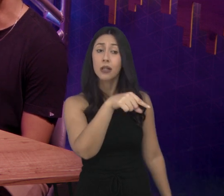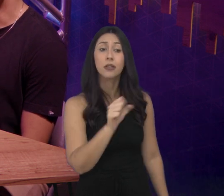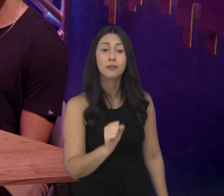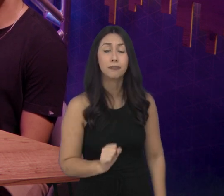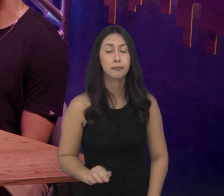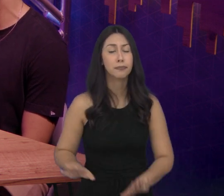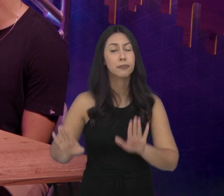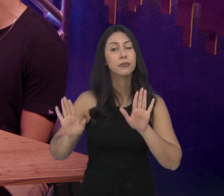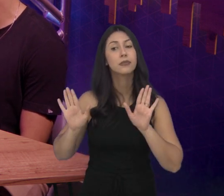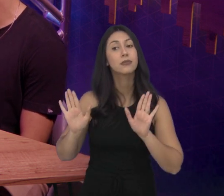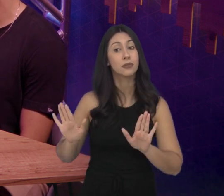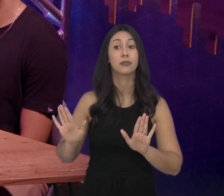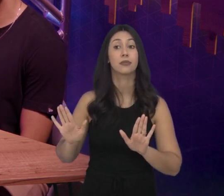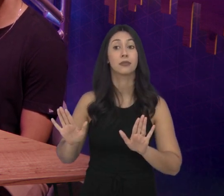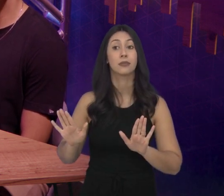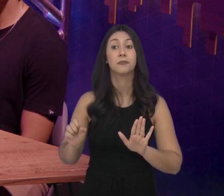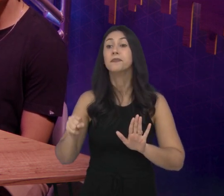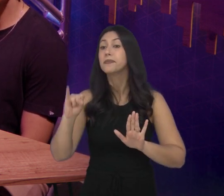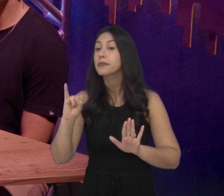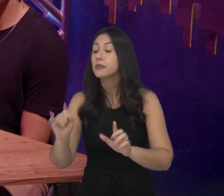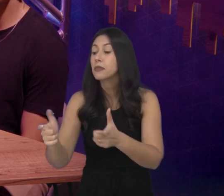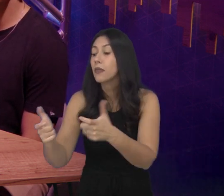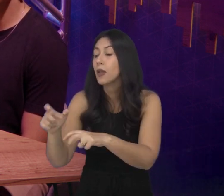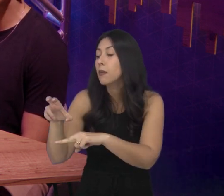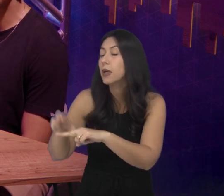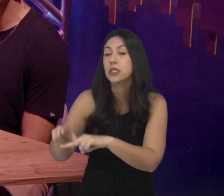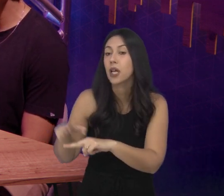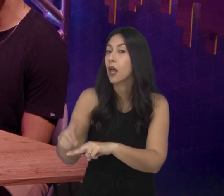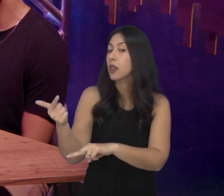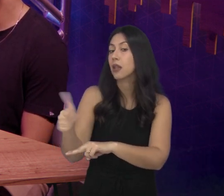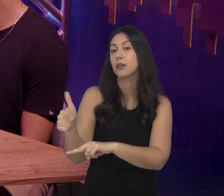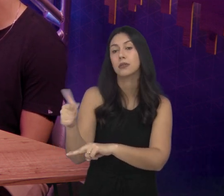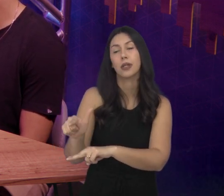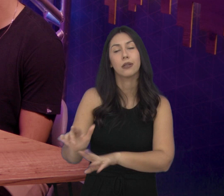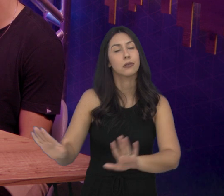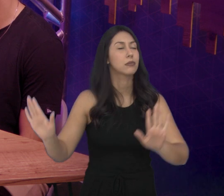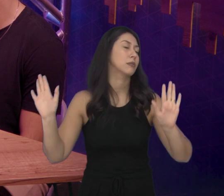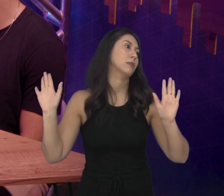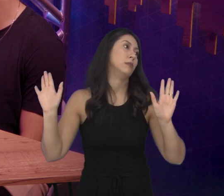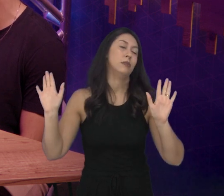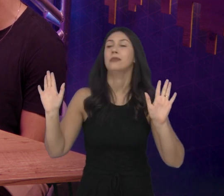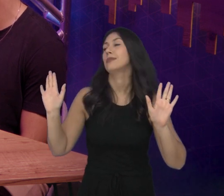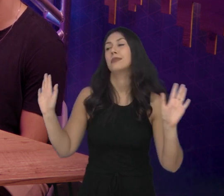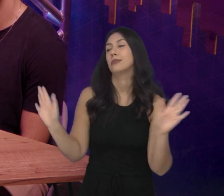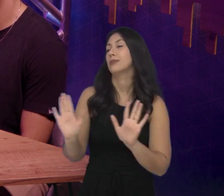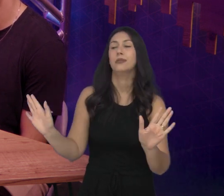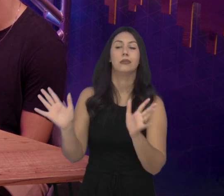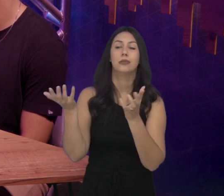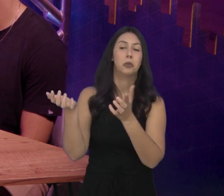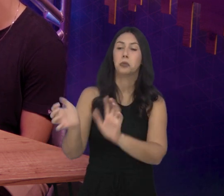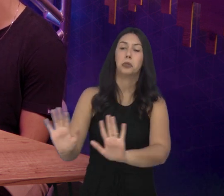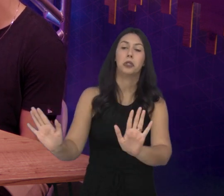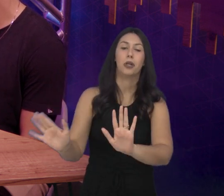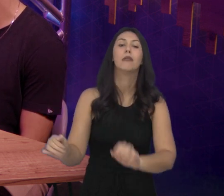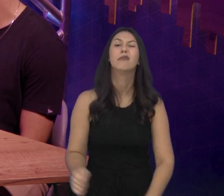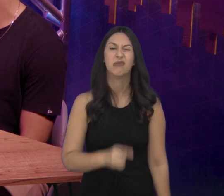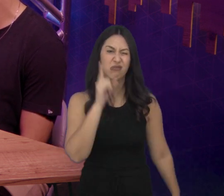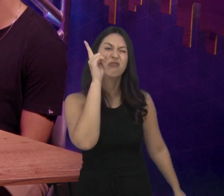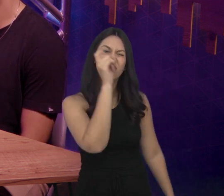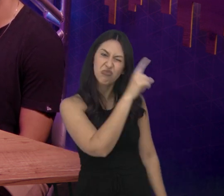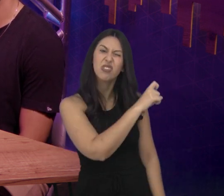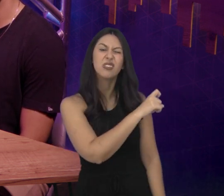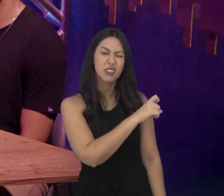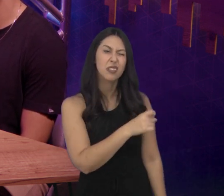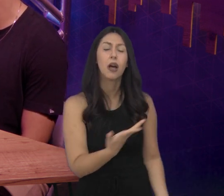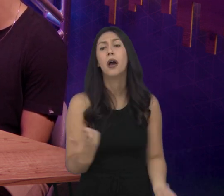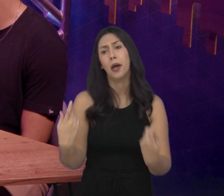você é. Mas, se não tiver lugar pra sentar, aí não dá, não. É difícil,